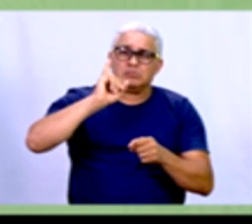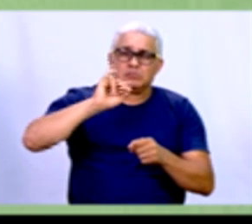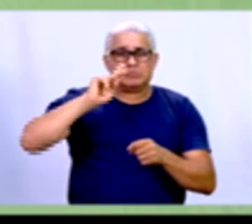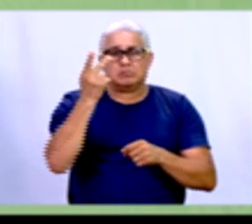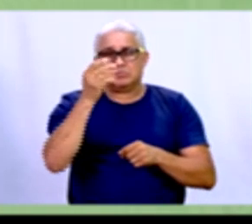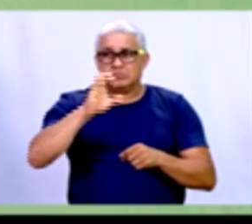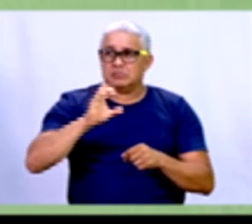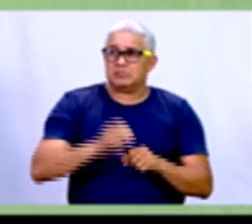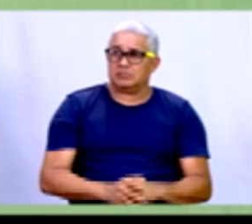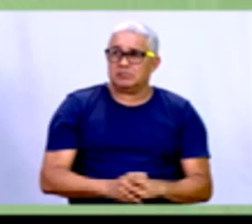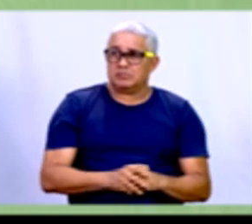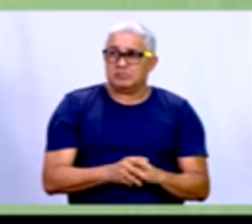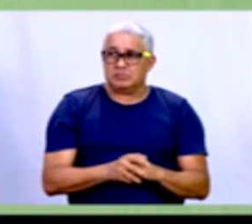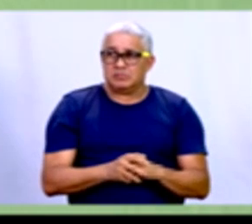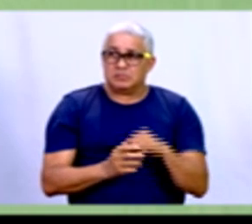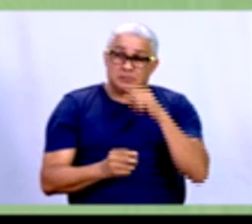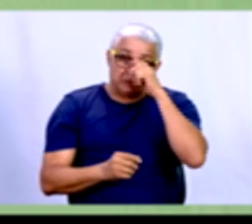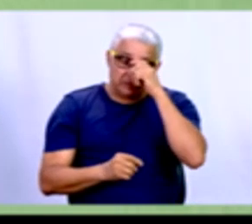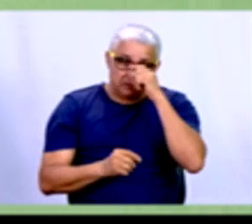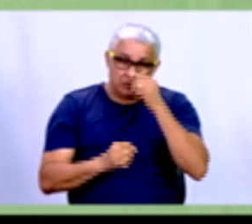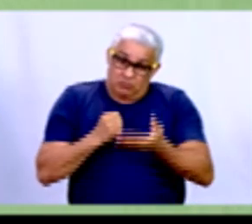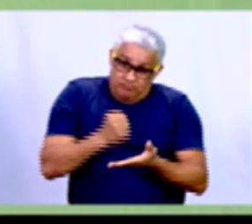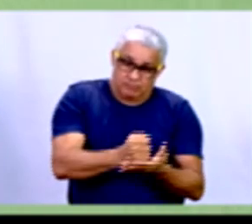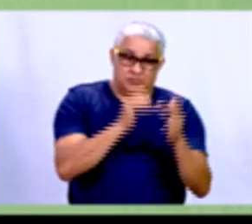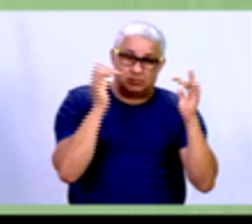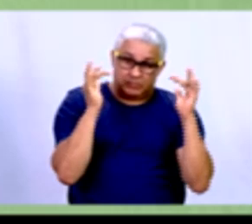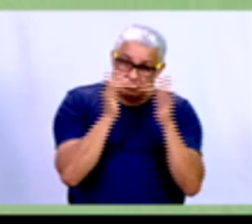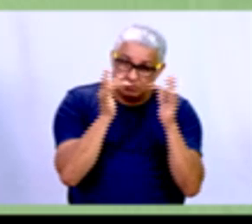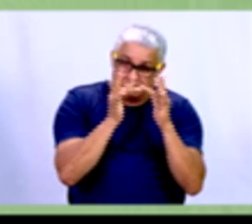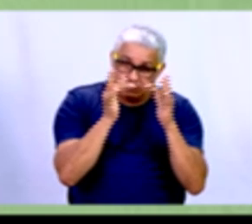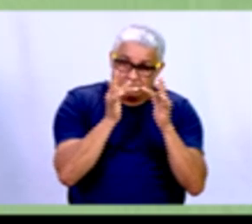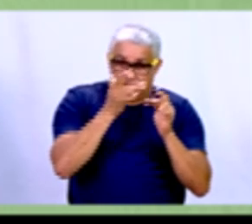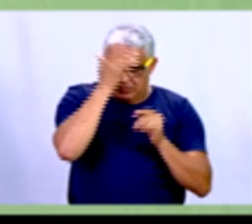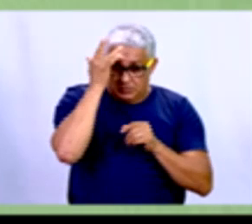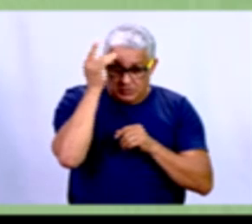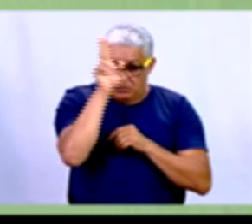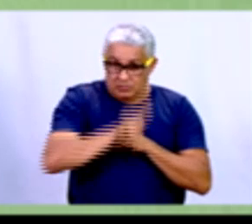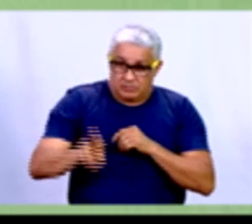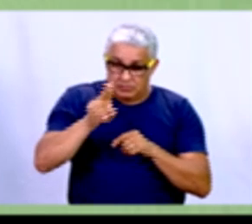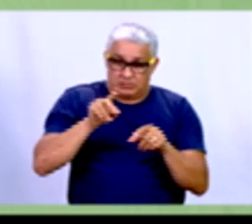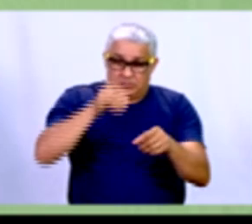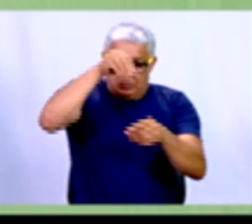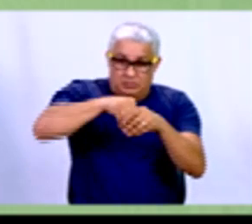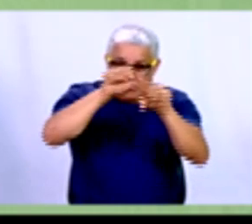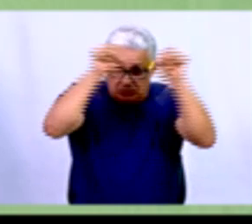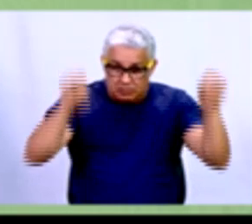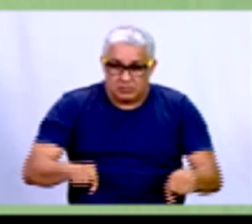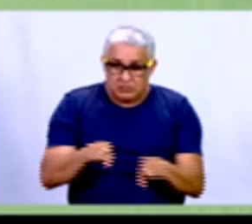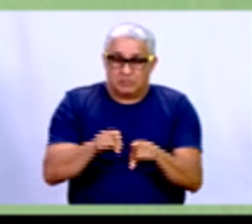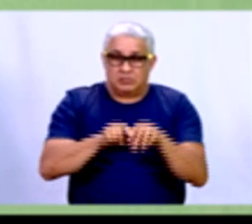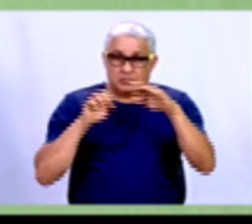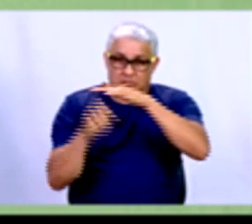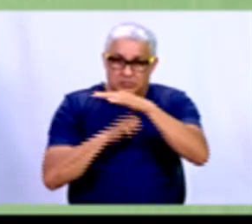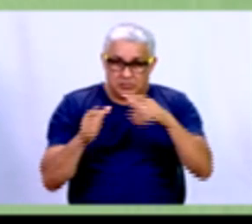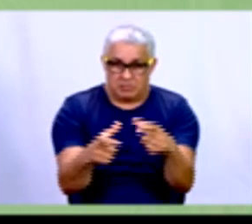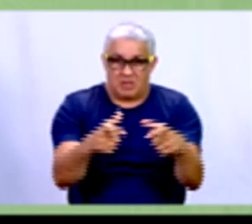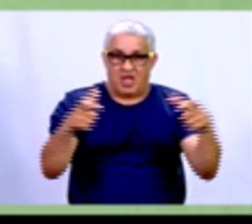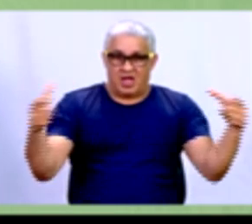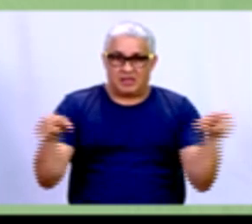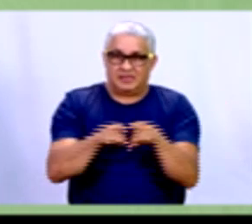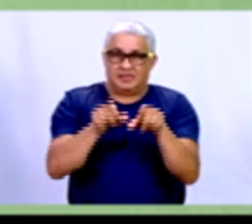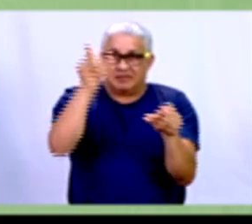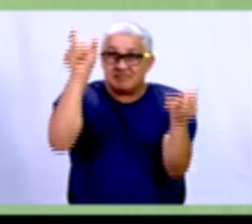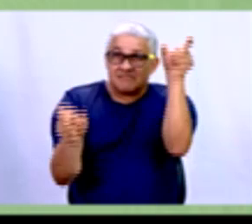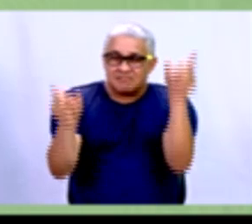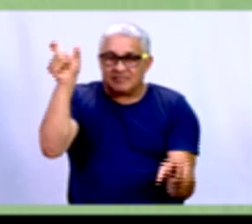contato do usuário com o sistema. Ela aumenta a intimidade de empresas e clientes. Por que ela vai